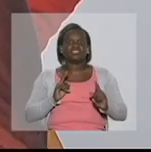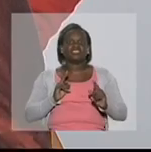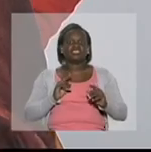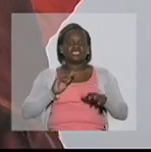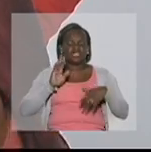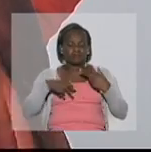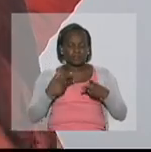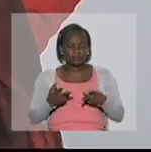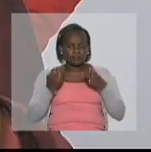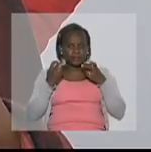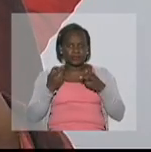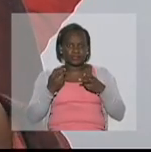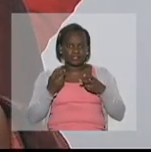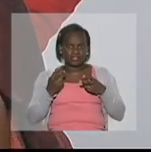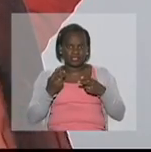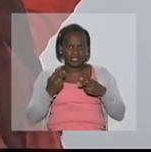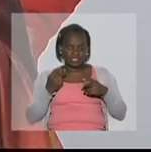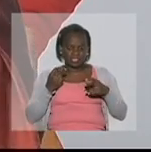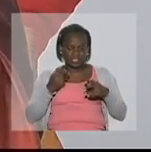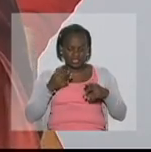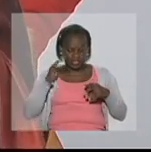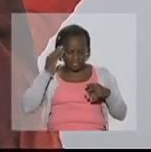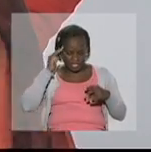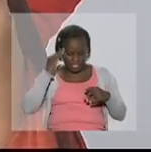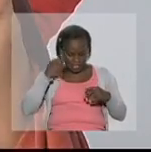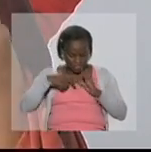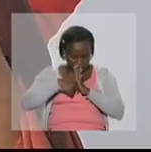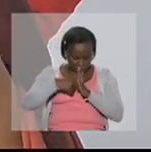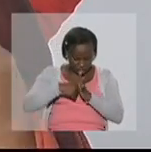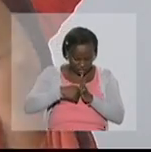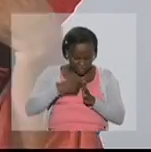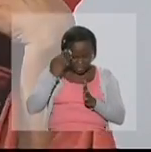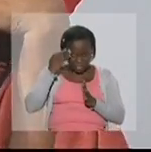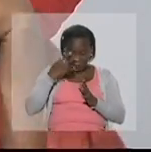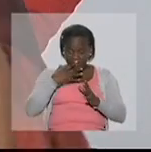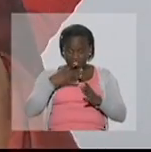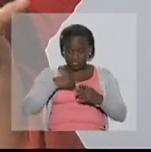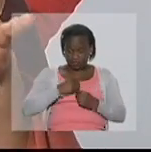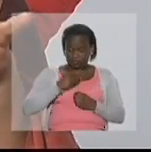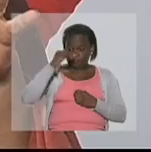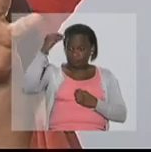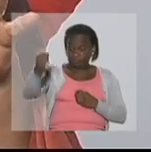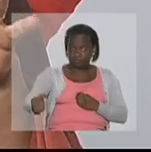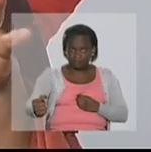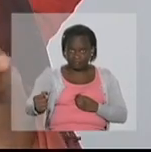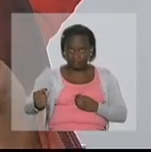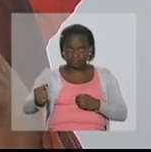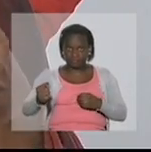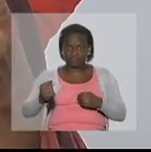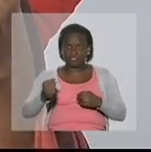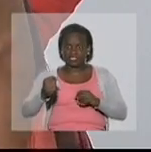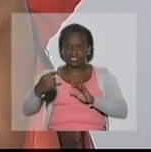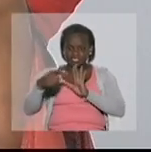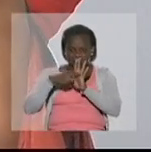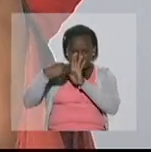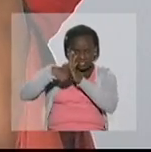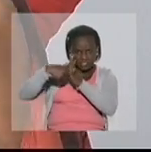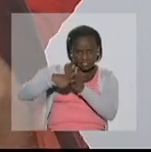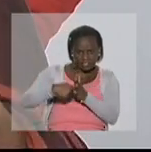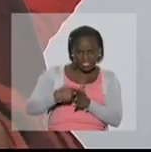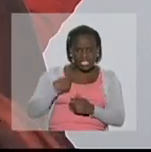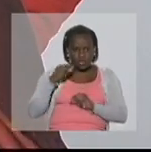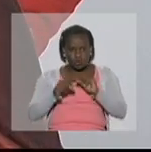se perceber, né? E para se compreender. Eu saio de mim para eu poder fazer